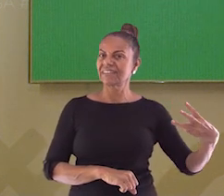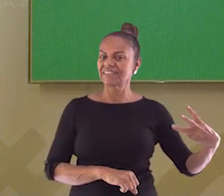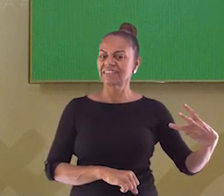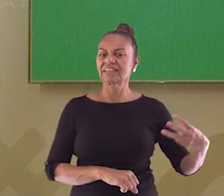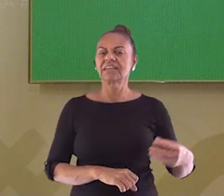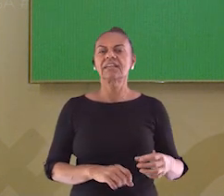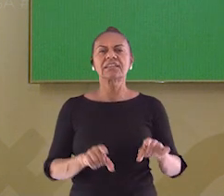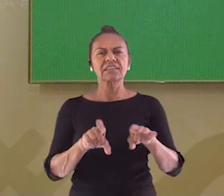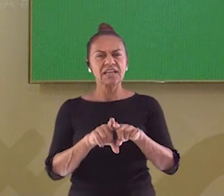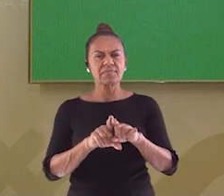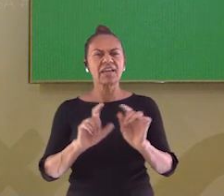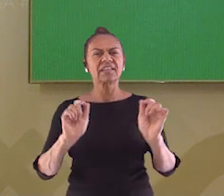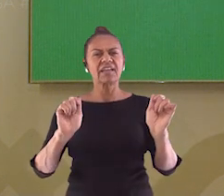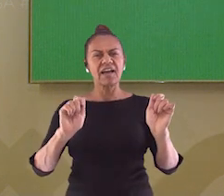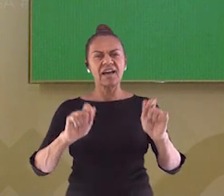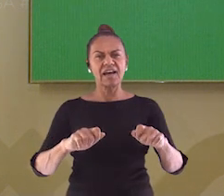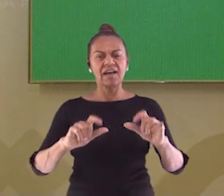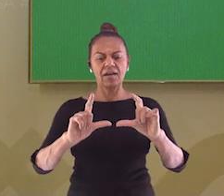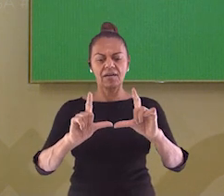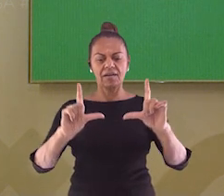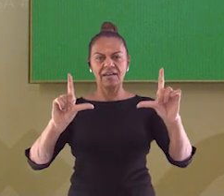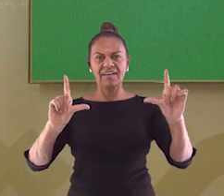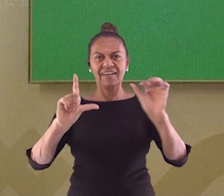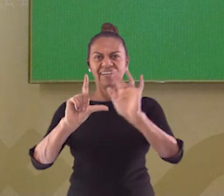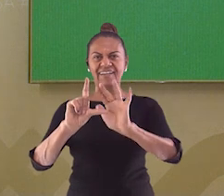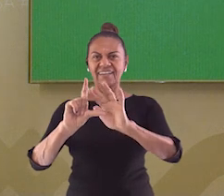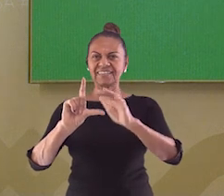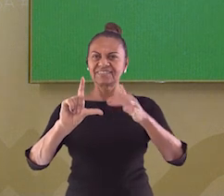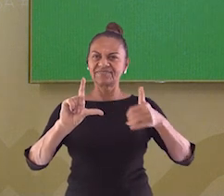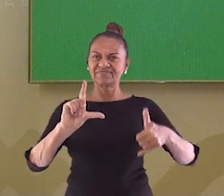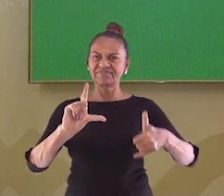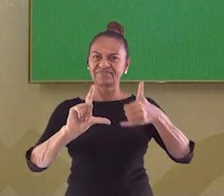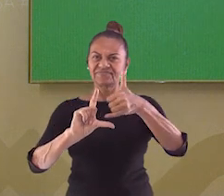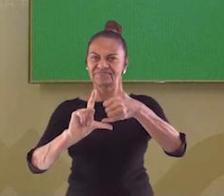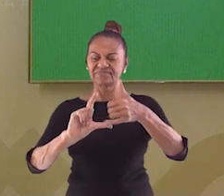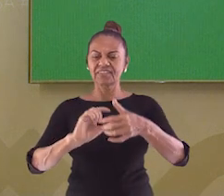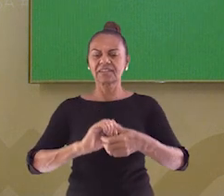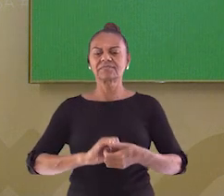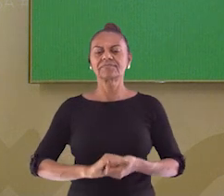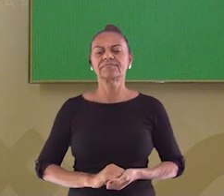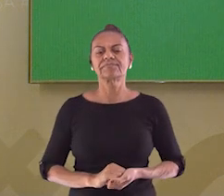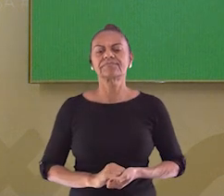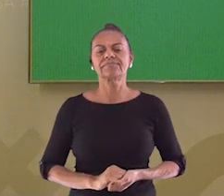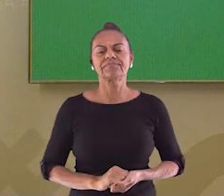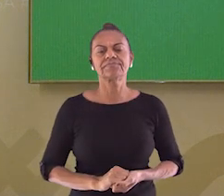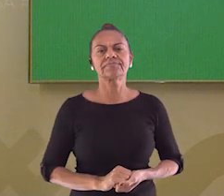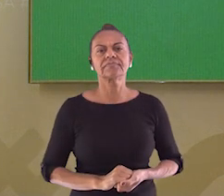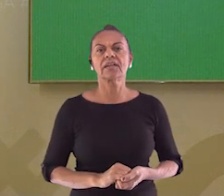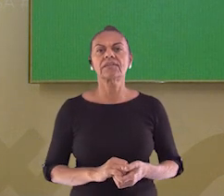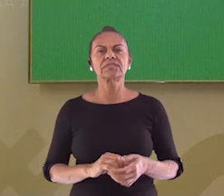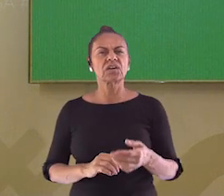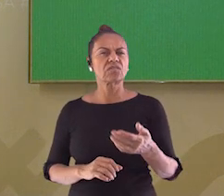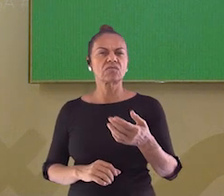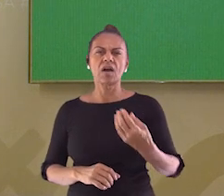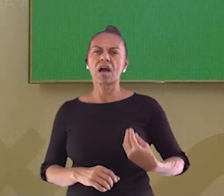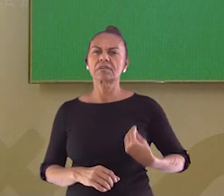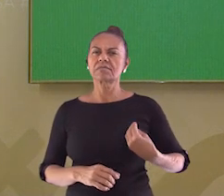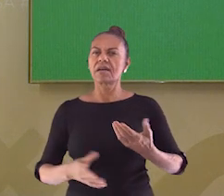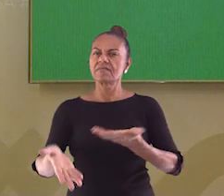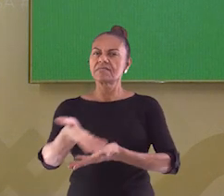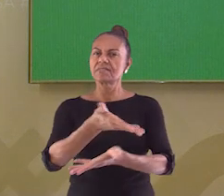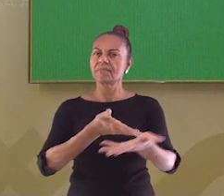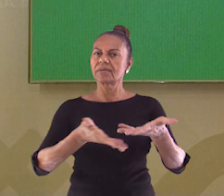996610143, e você também pode apontar a câmera do seu celular para o QR Code, que é do nosso WhatsApp,